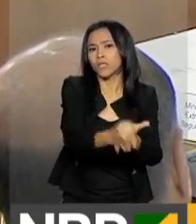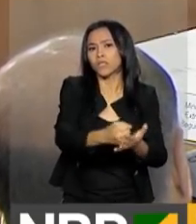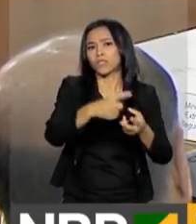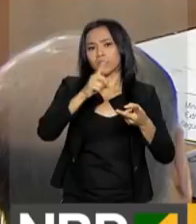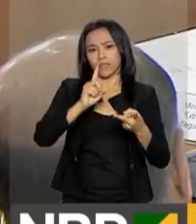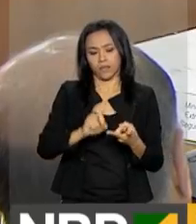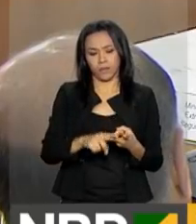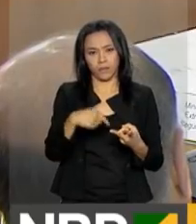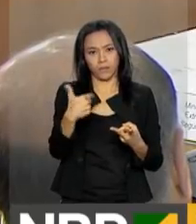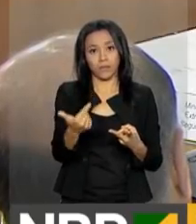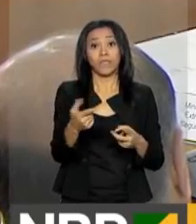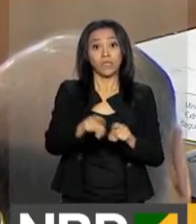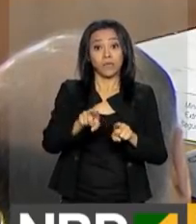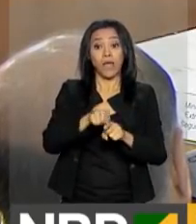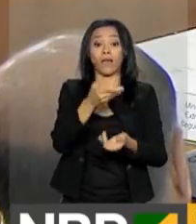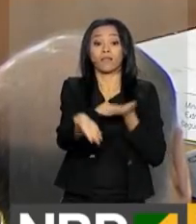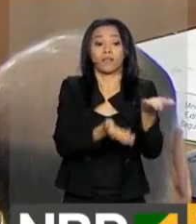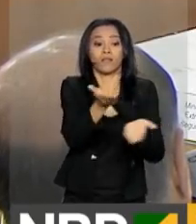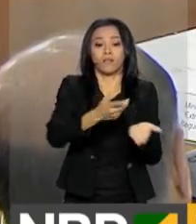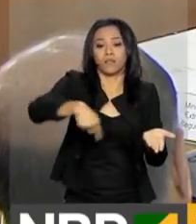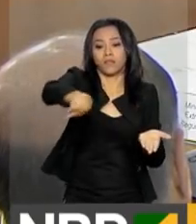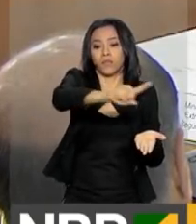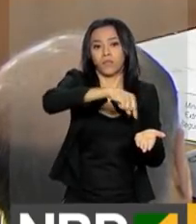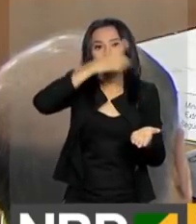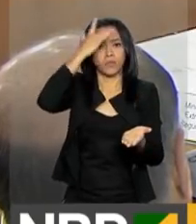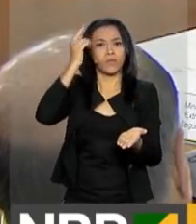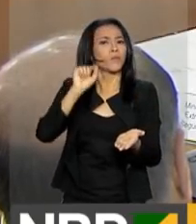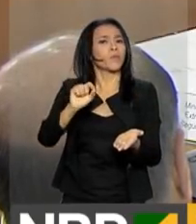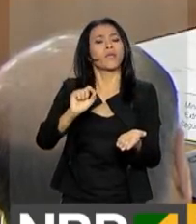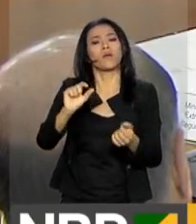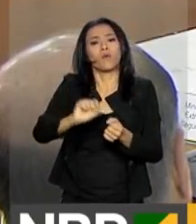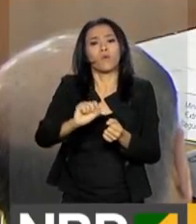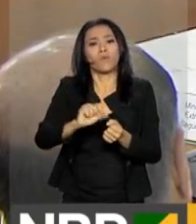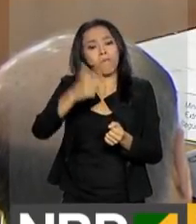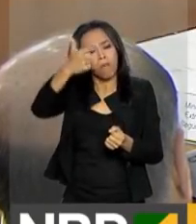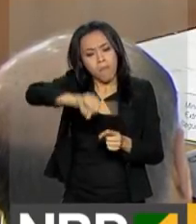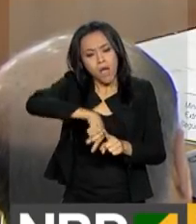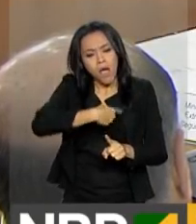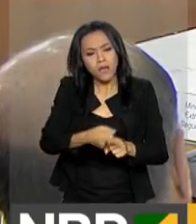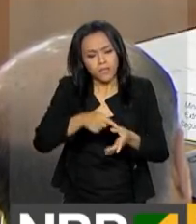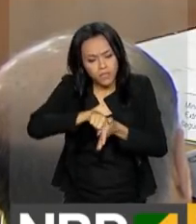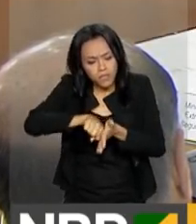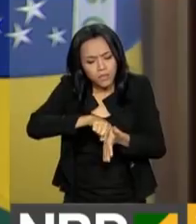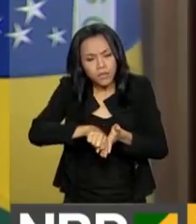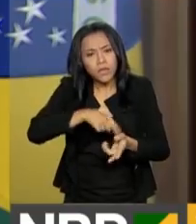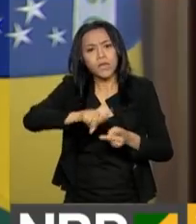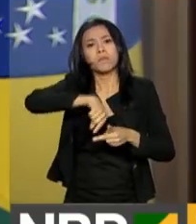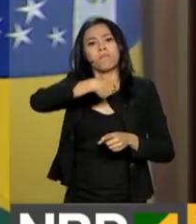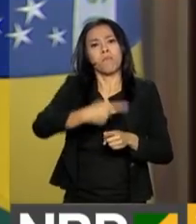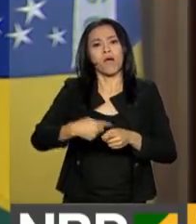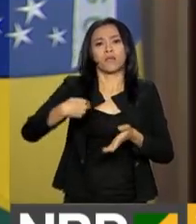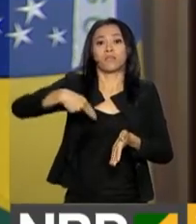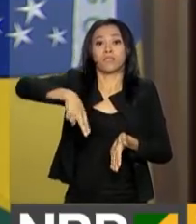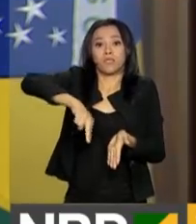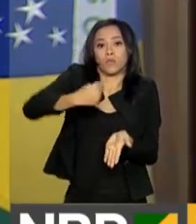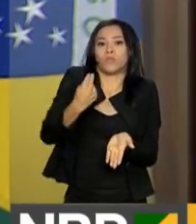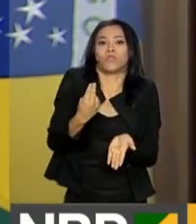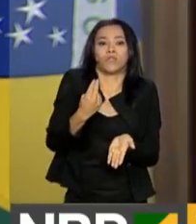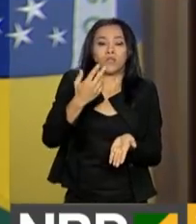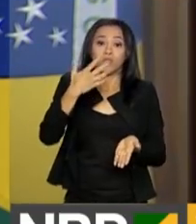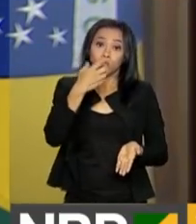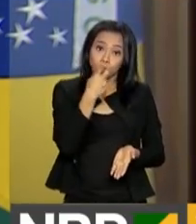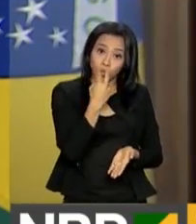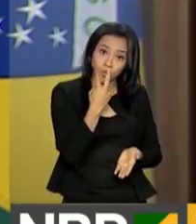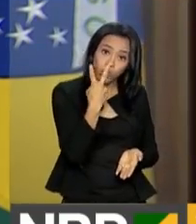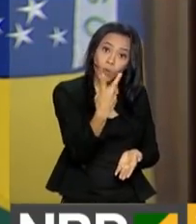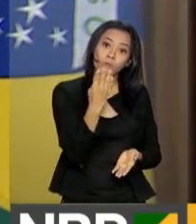integralmente no atendimento à população com a realização de mais exames e cirurgias aliás nós destinamos dois bilhões